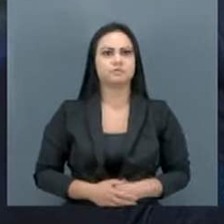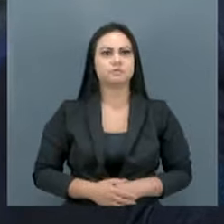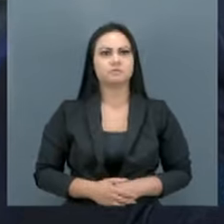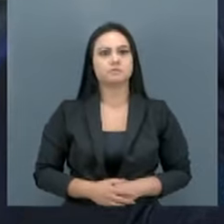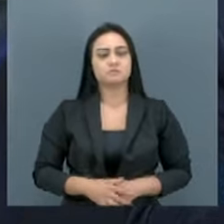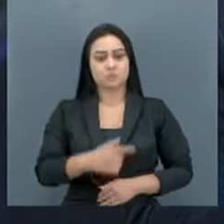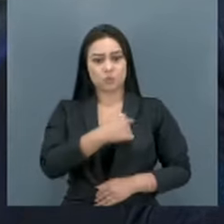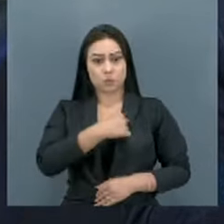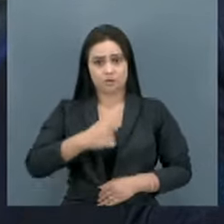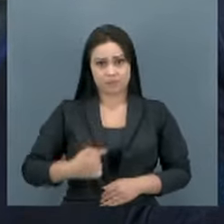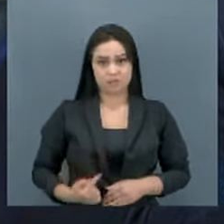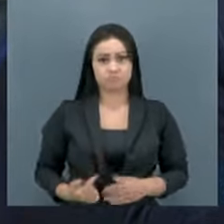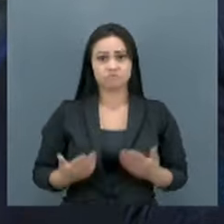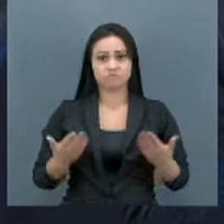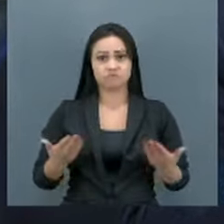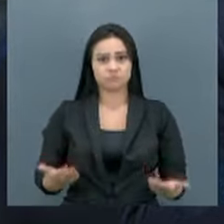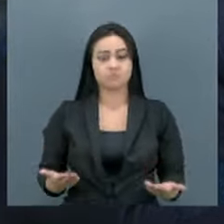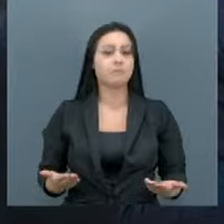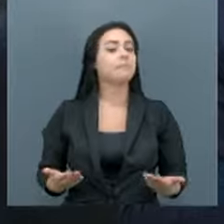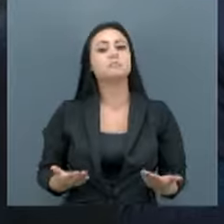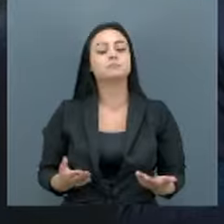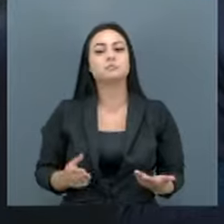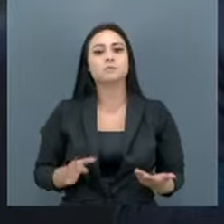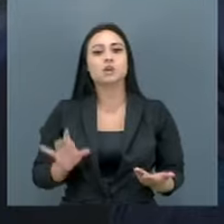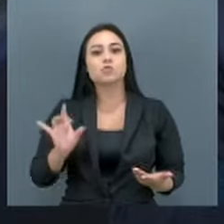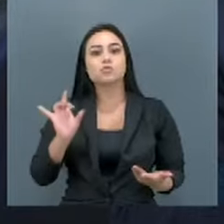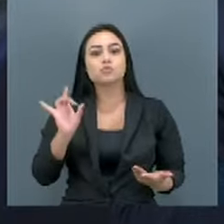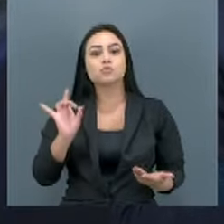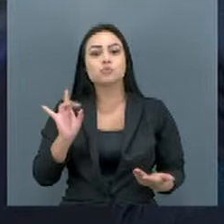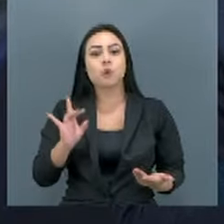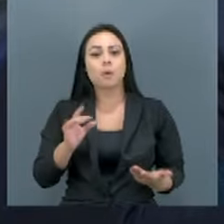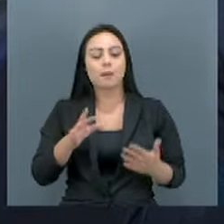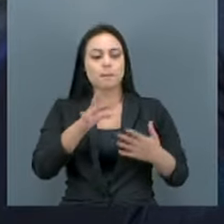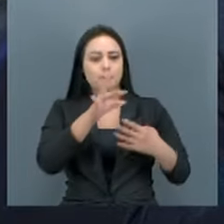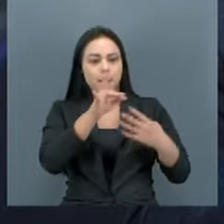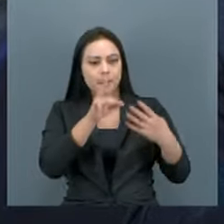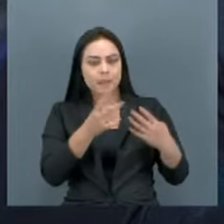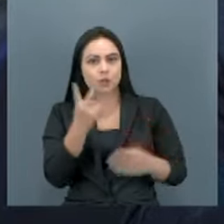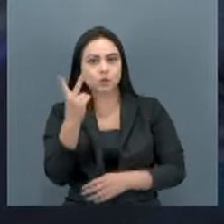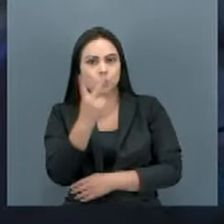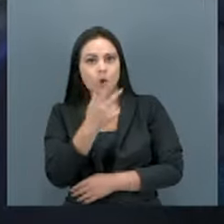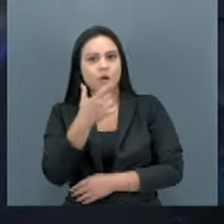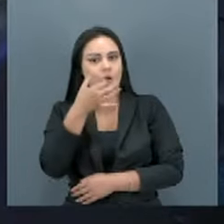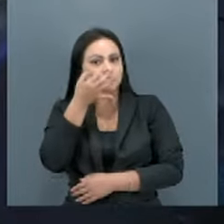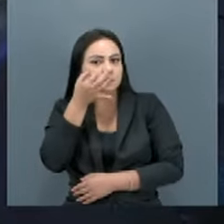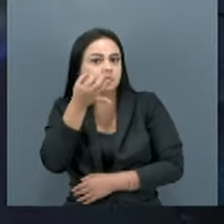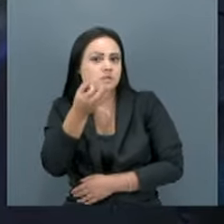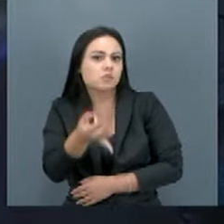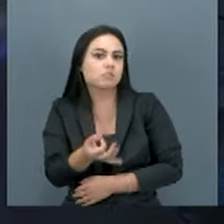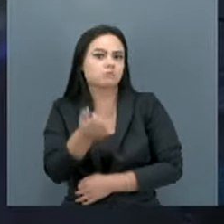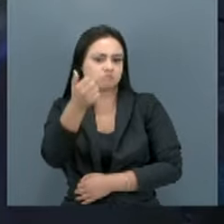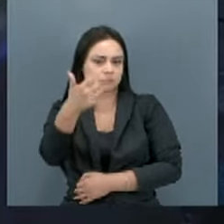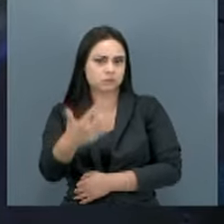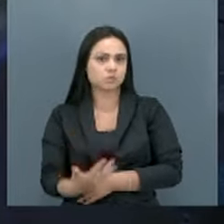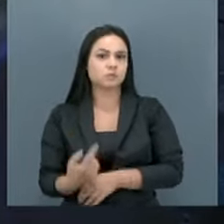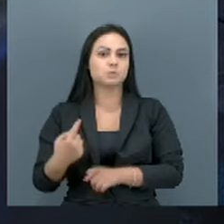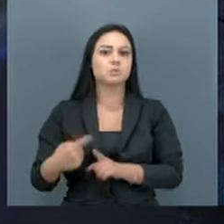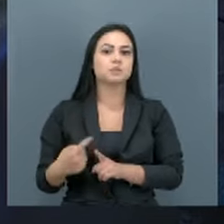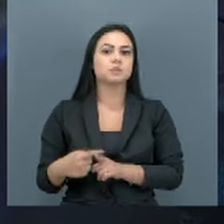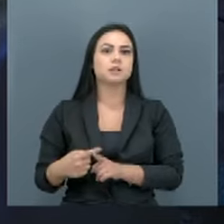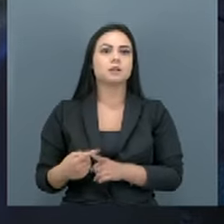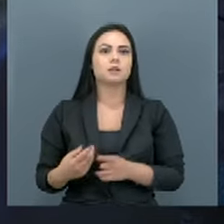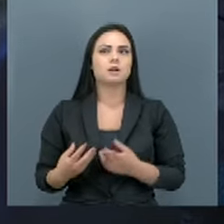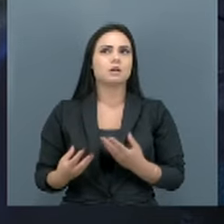eu estou fazendo apenas essas duas observações em relação às dimensões, porque, na verdade, é como